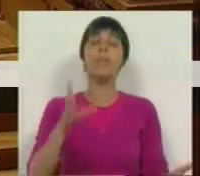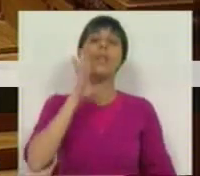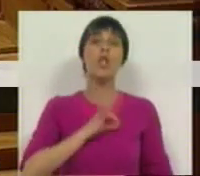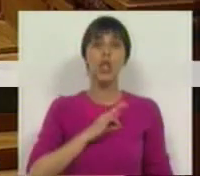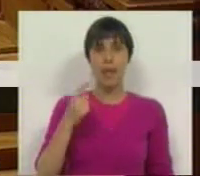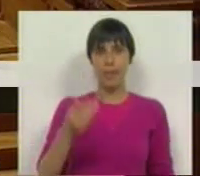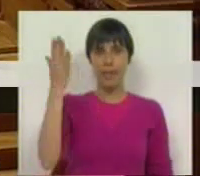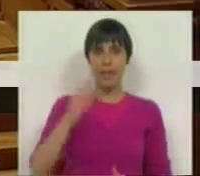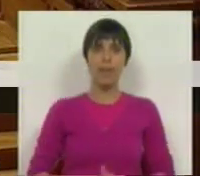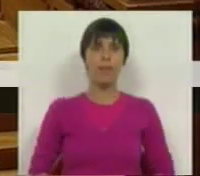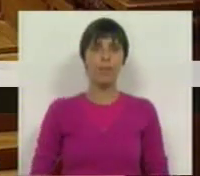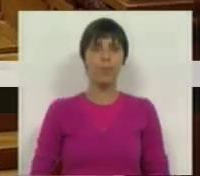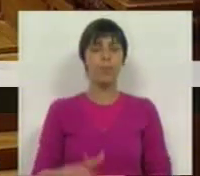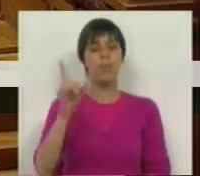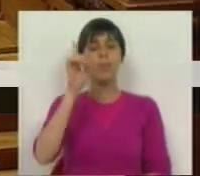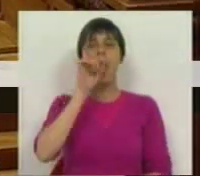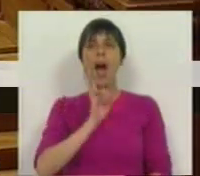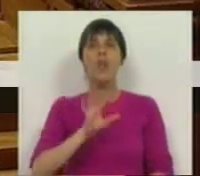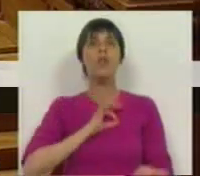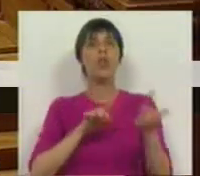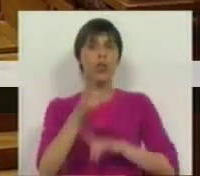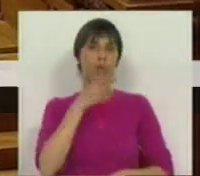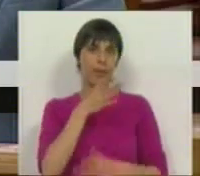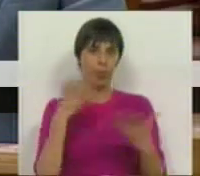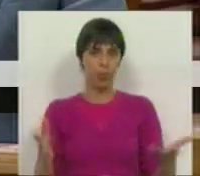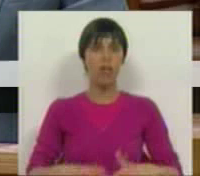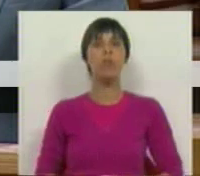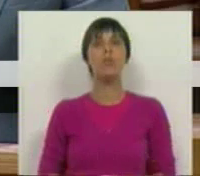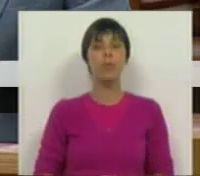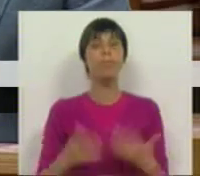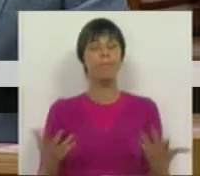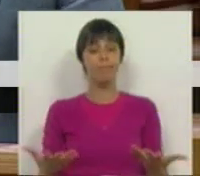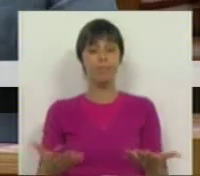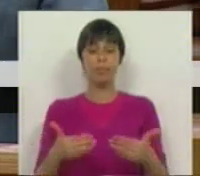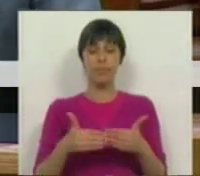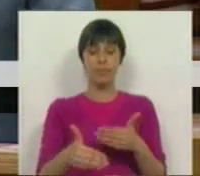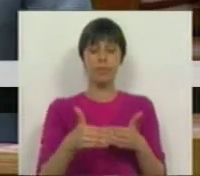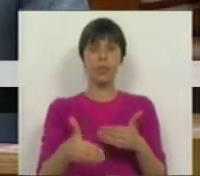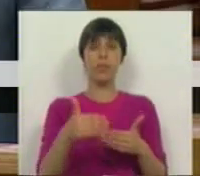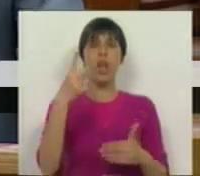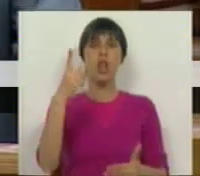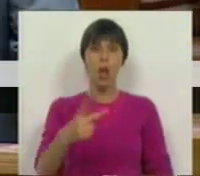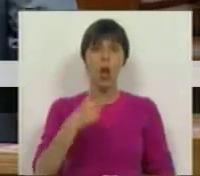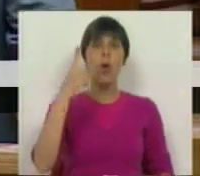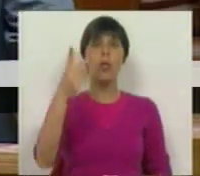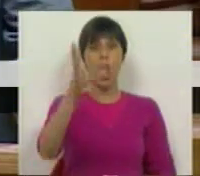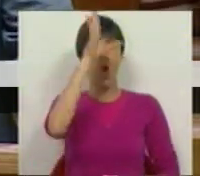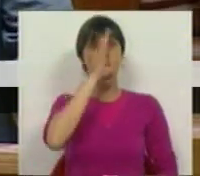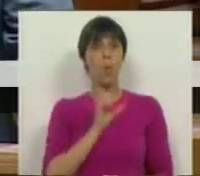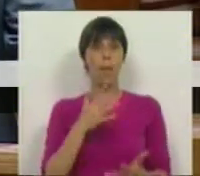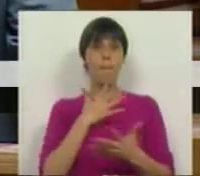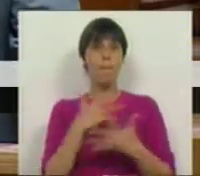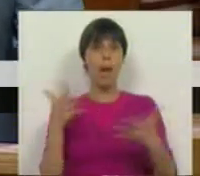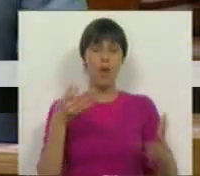Senhora Presidente, senhoras e senhores deputados, estamos prestes a fazer 2 anos do governo